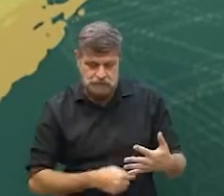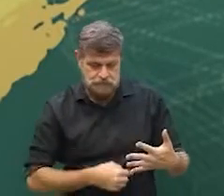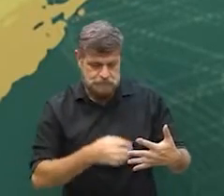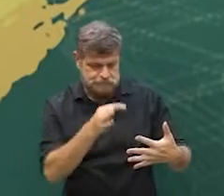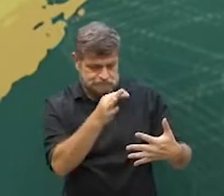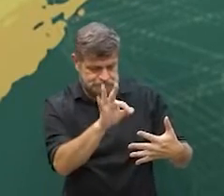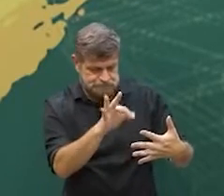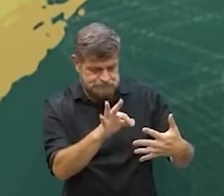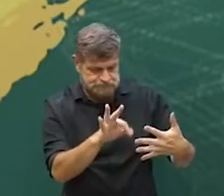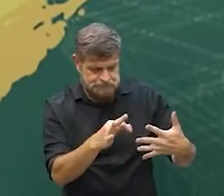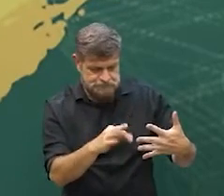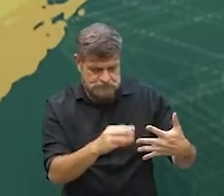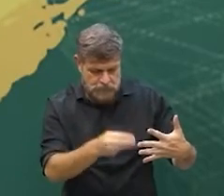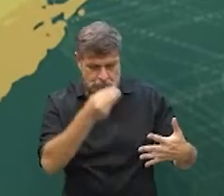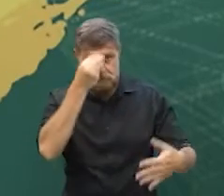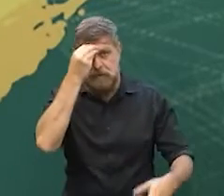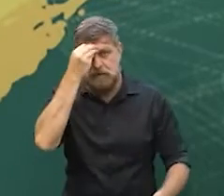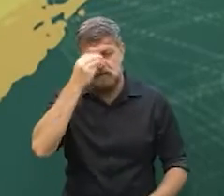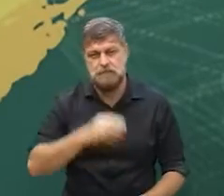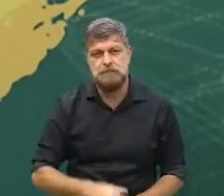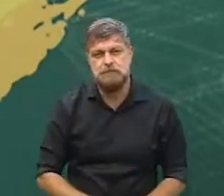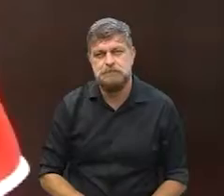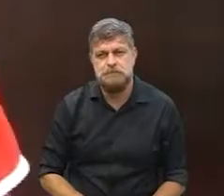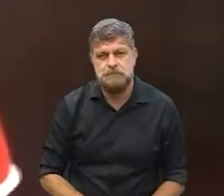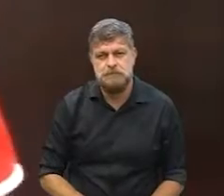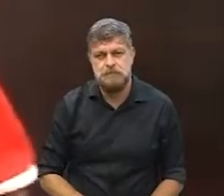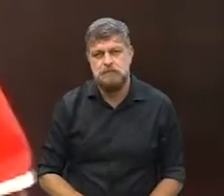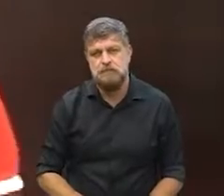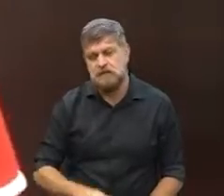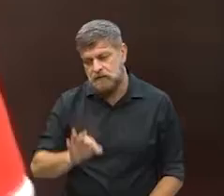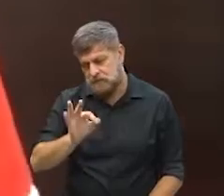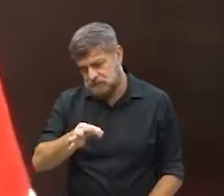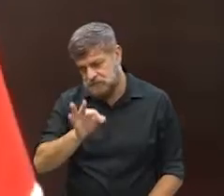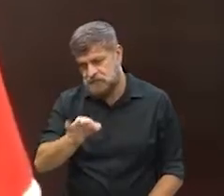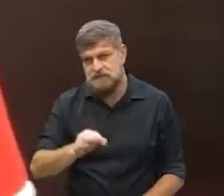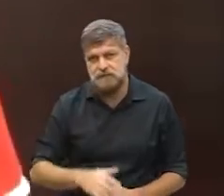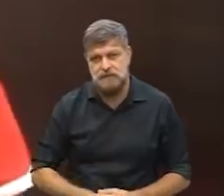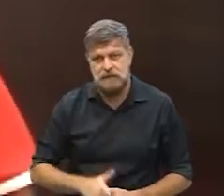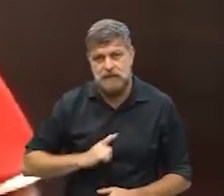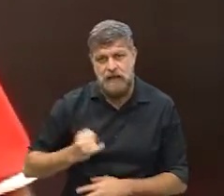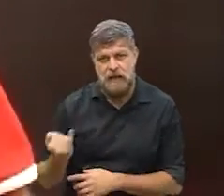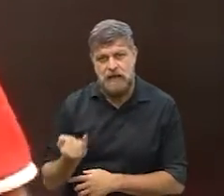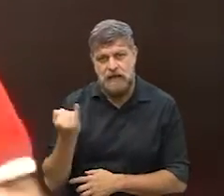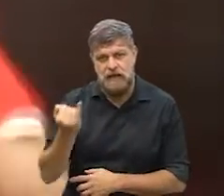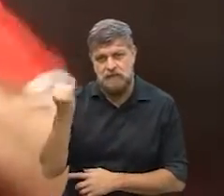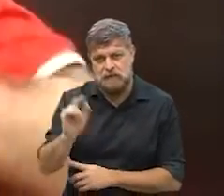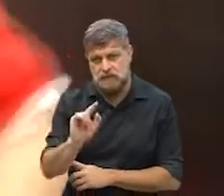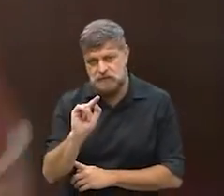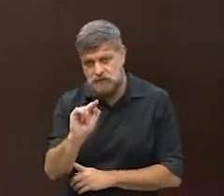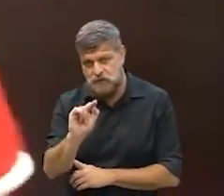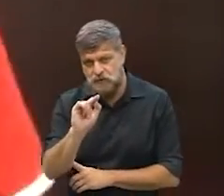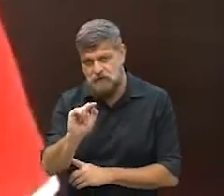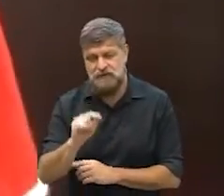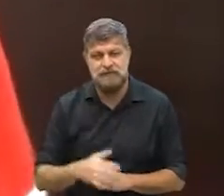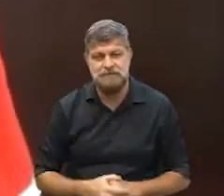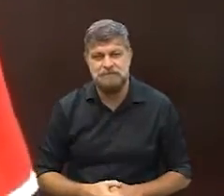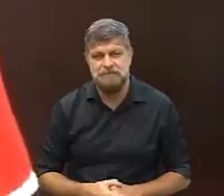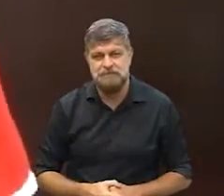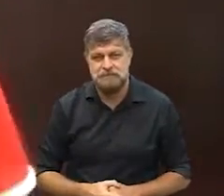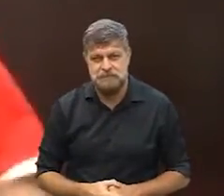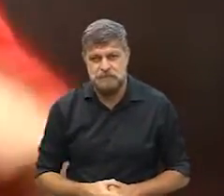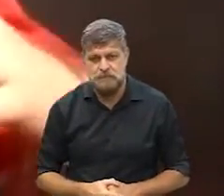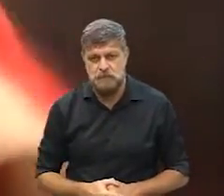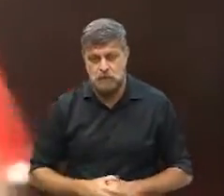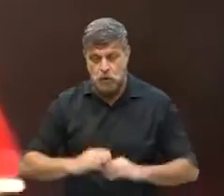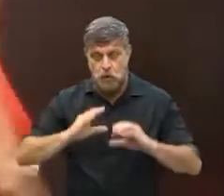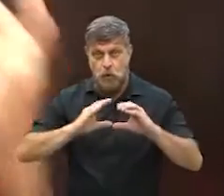tipo de questão, né, professor? Com certeza, né? É importante, até foi bem colocado, né,